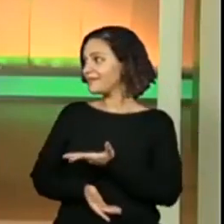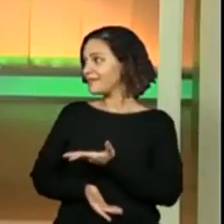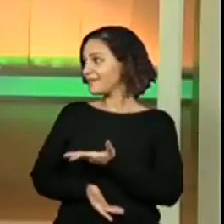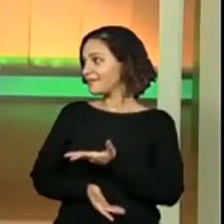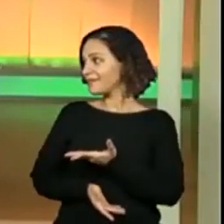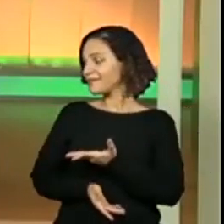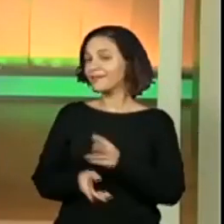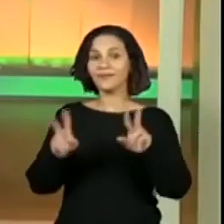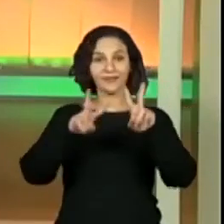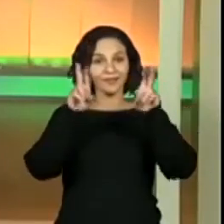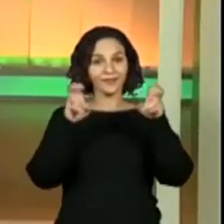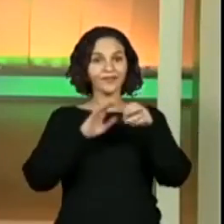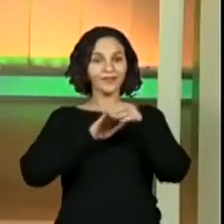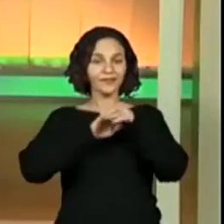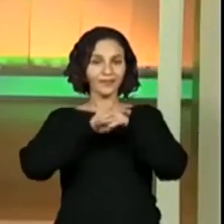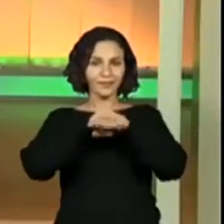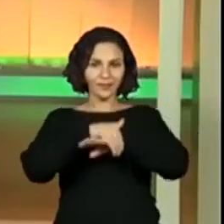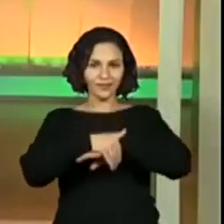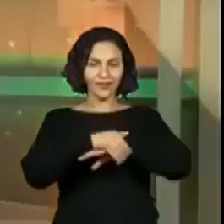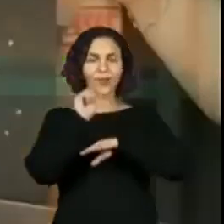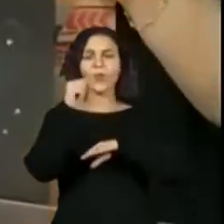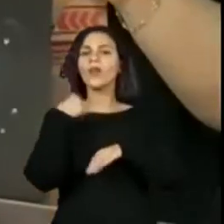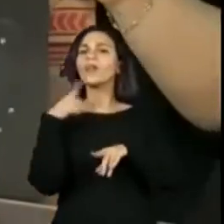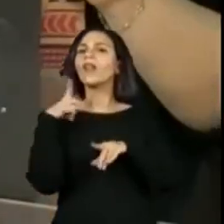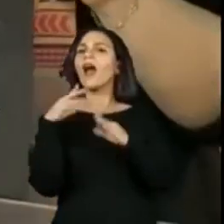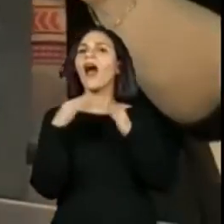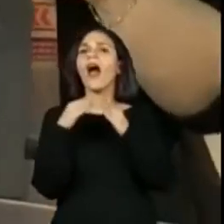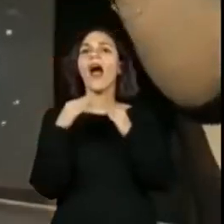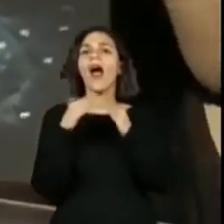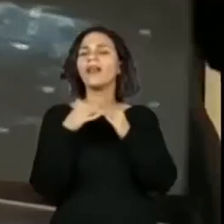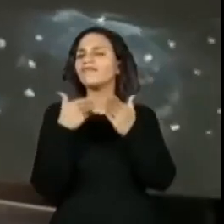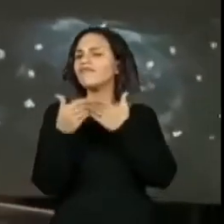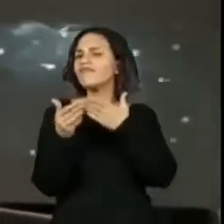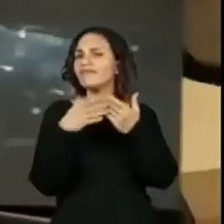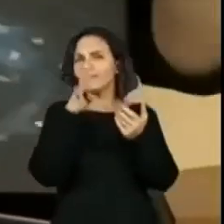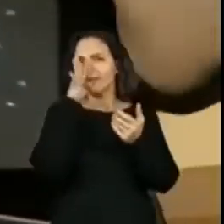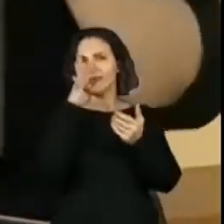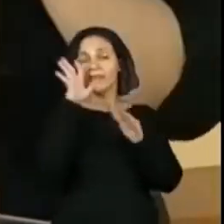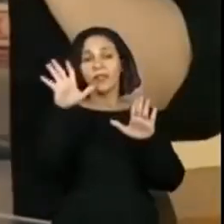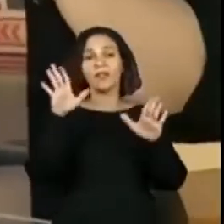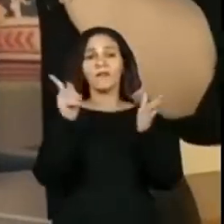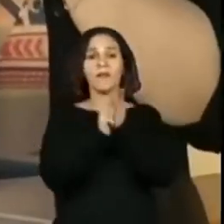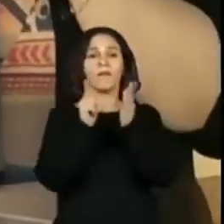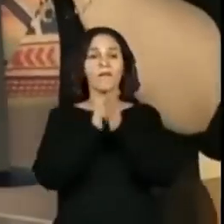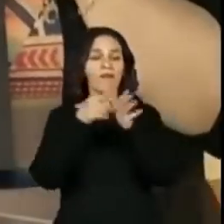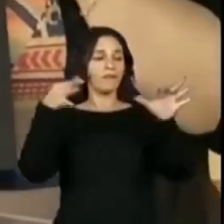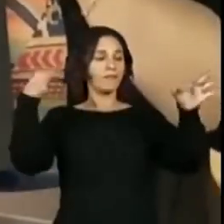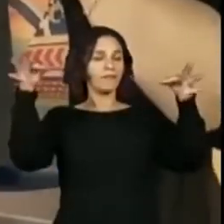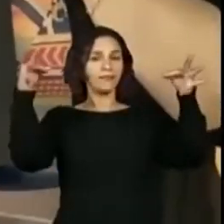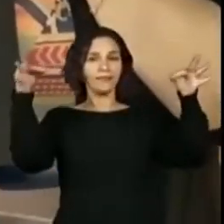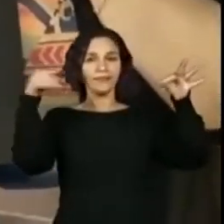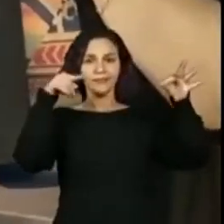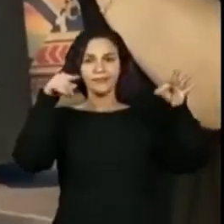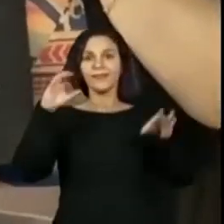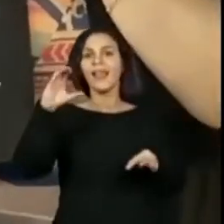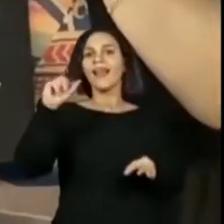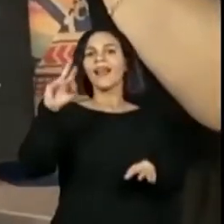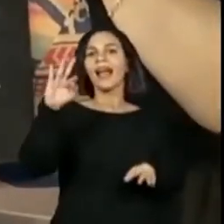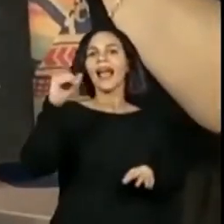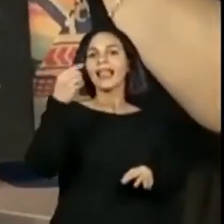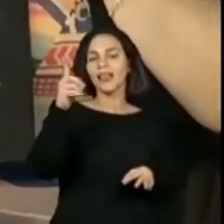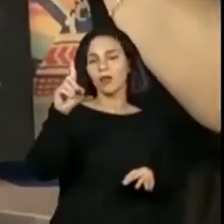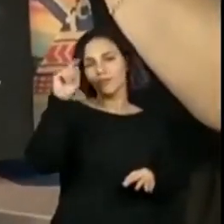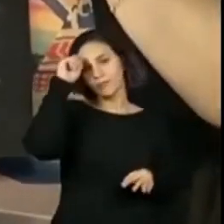sobre a noite com o que eu tinha em casa. Né? Um papel cartão preto, eu